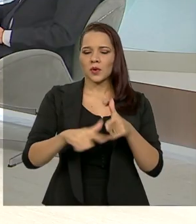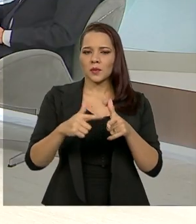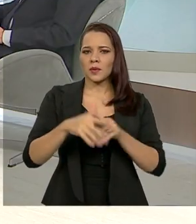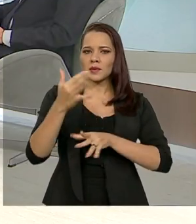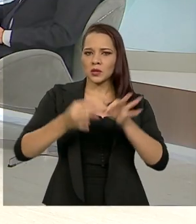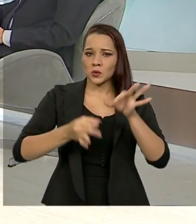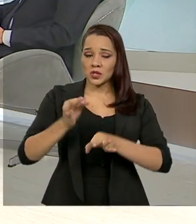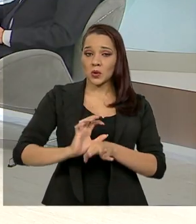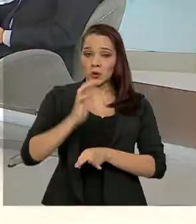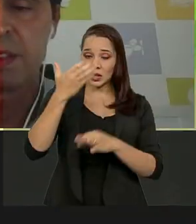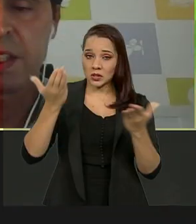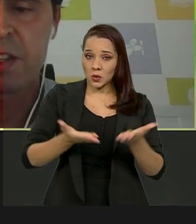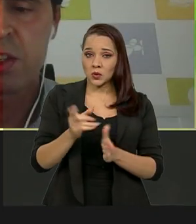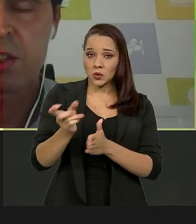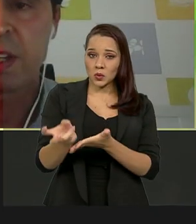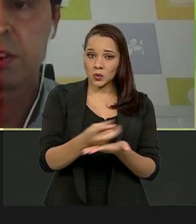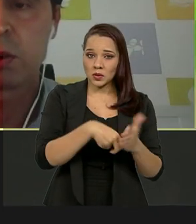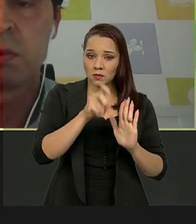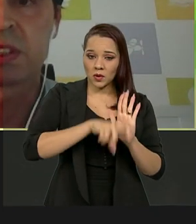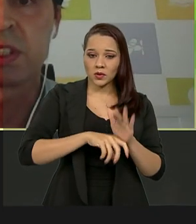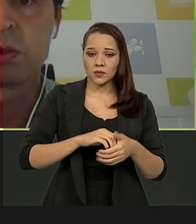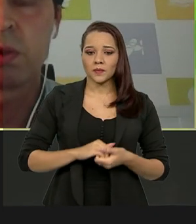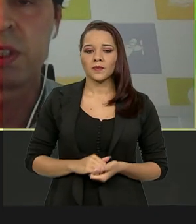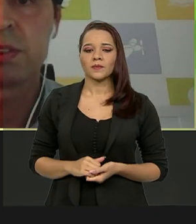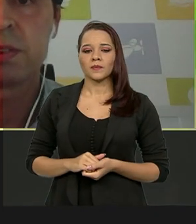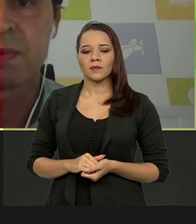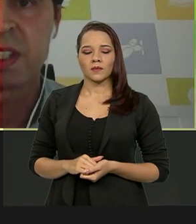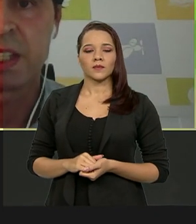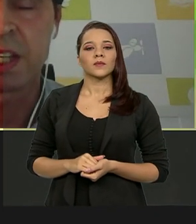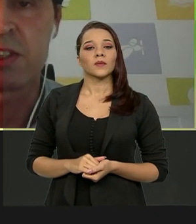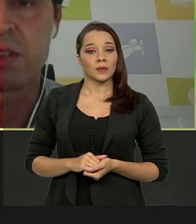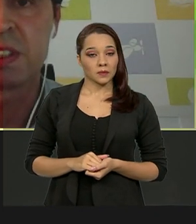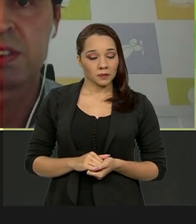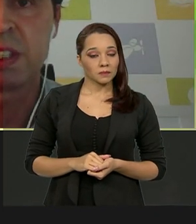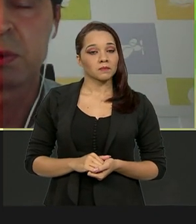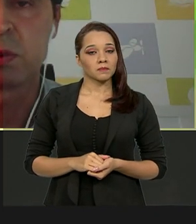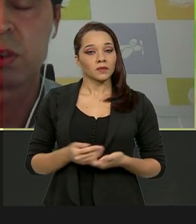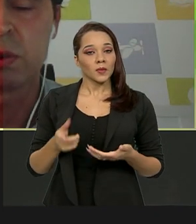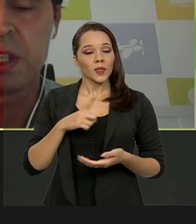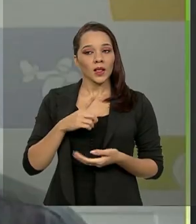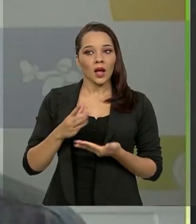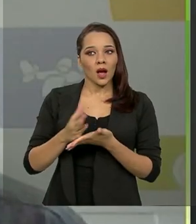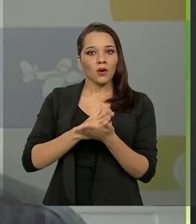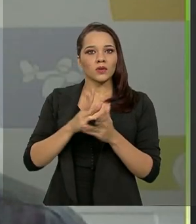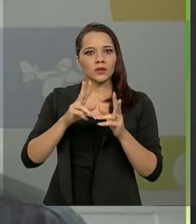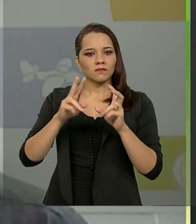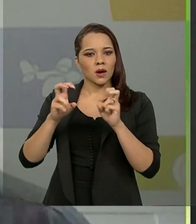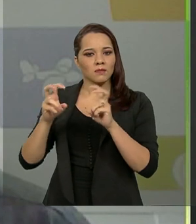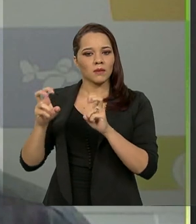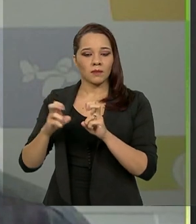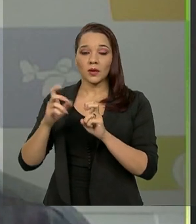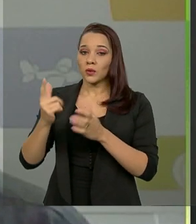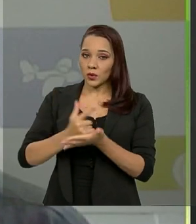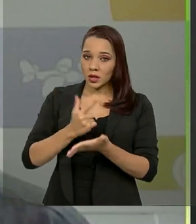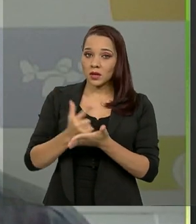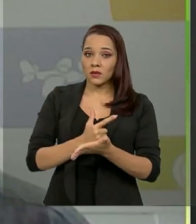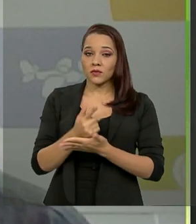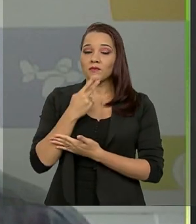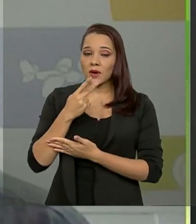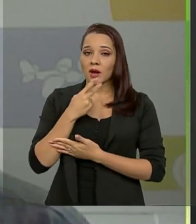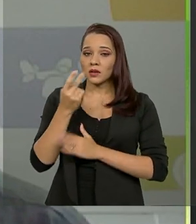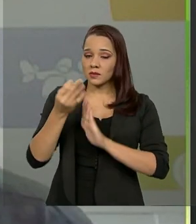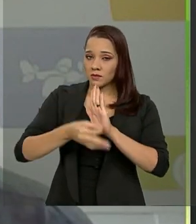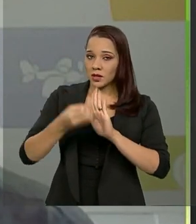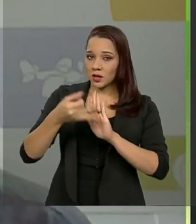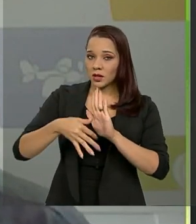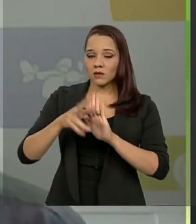que acontecem hoje com os tributos? A gente trata de algumas questões, né, relativas a esse tema no nosso livro, mas em resumo,